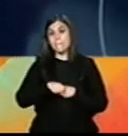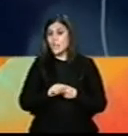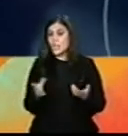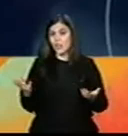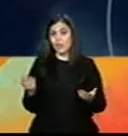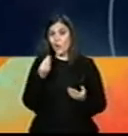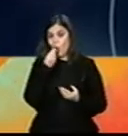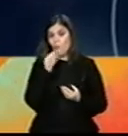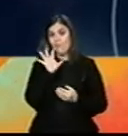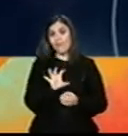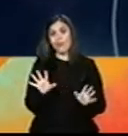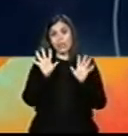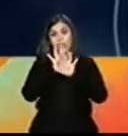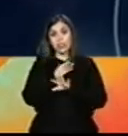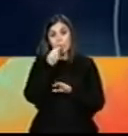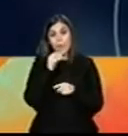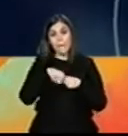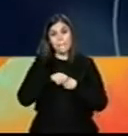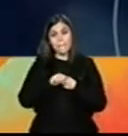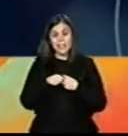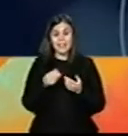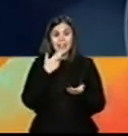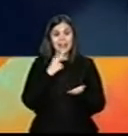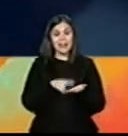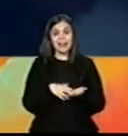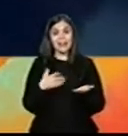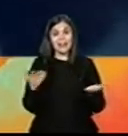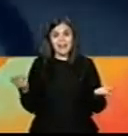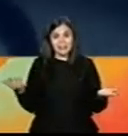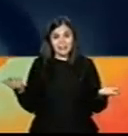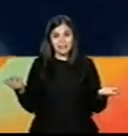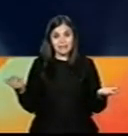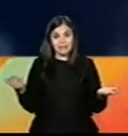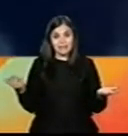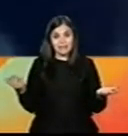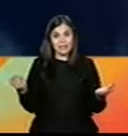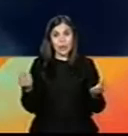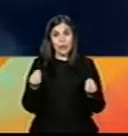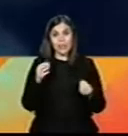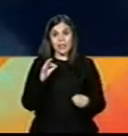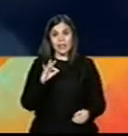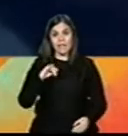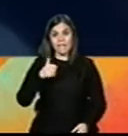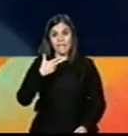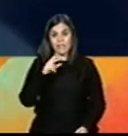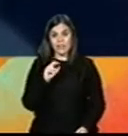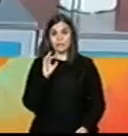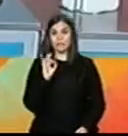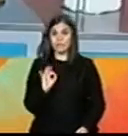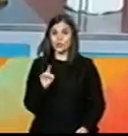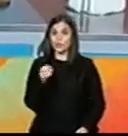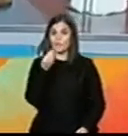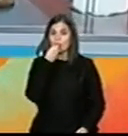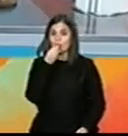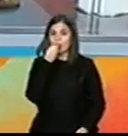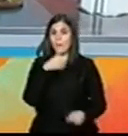polenta e acabam por estar a comer milho sem o que é muita fibra, não é? É um alimento muito rico. Ai, minha querida, falaste